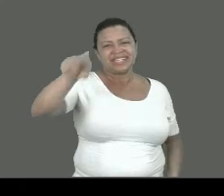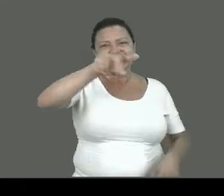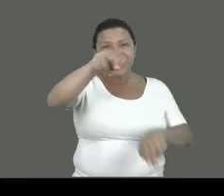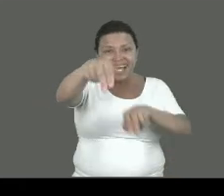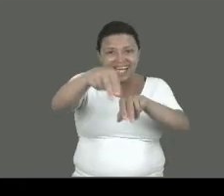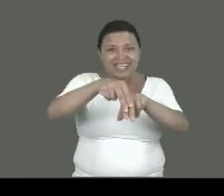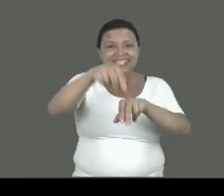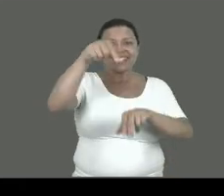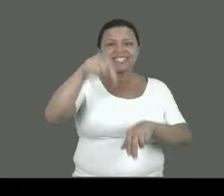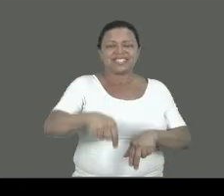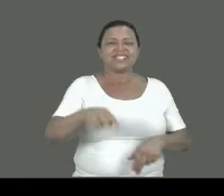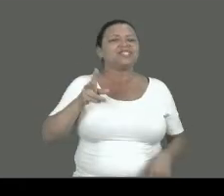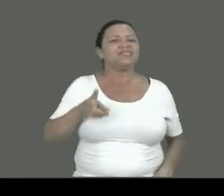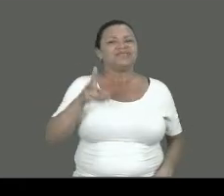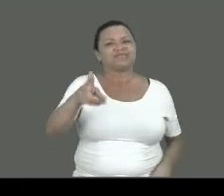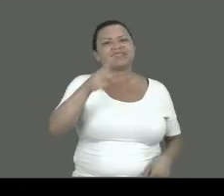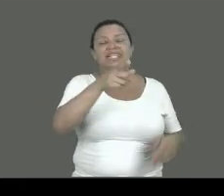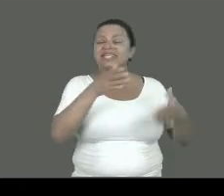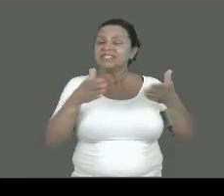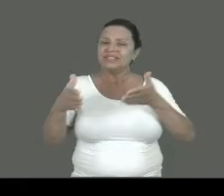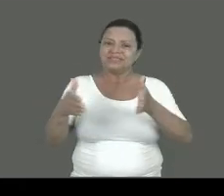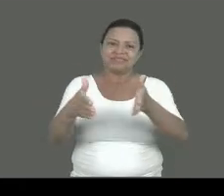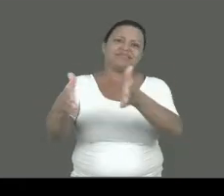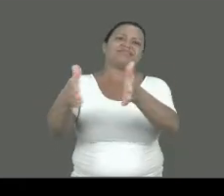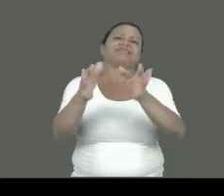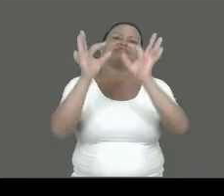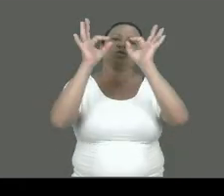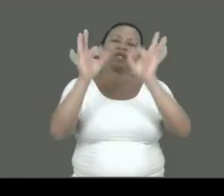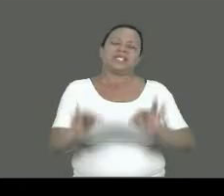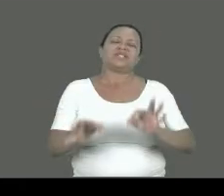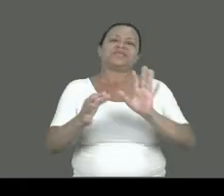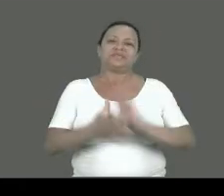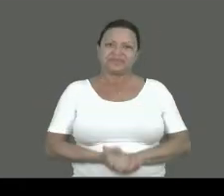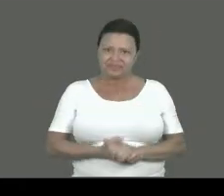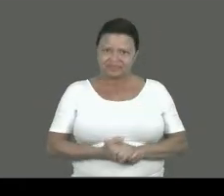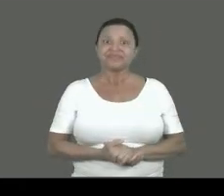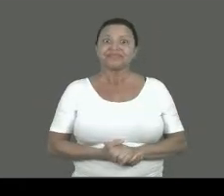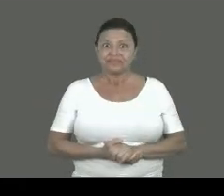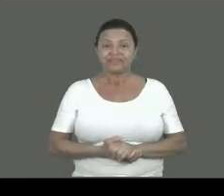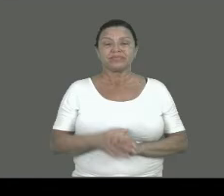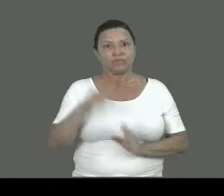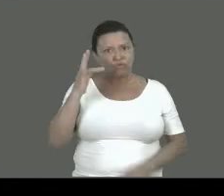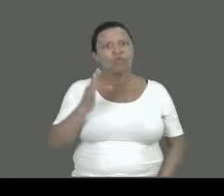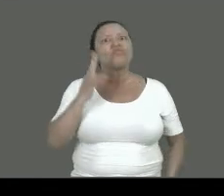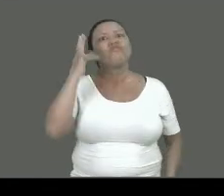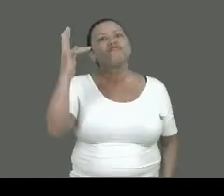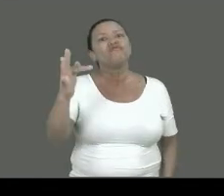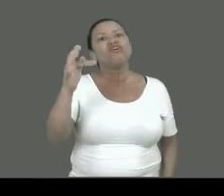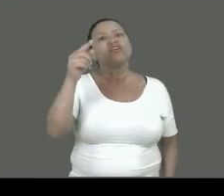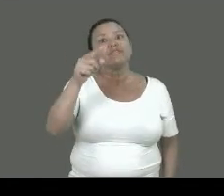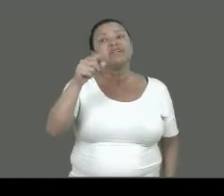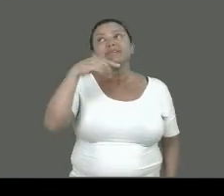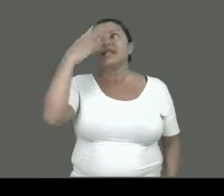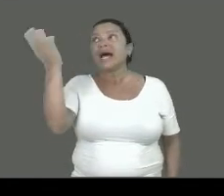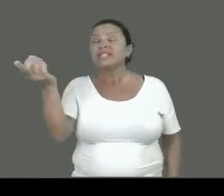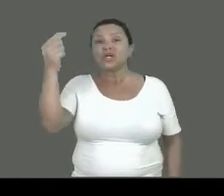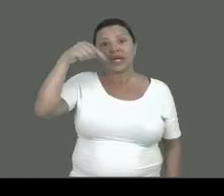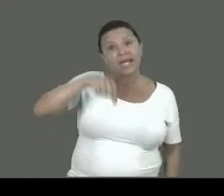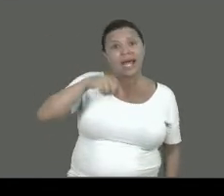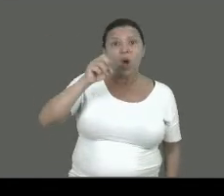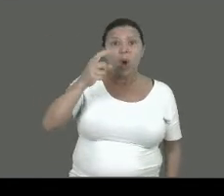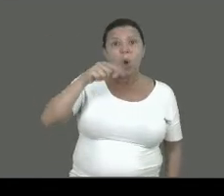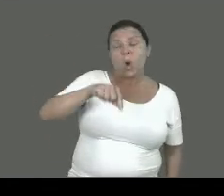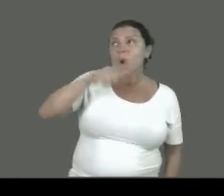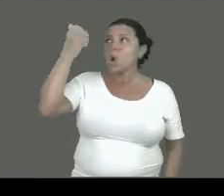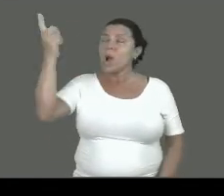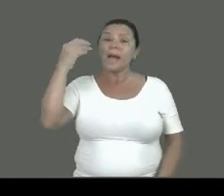encarnados sigam nesse caminho correto, porque um dia também estarão do lado de cá e quem sabe também poderão